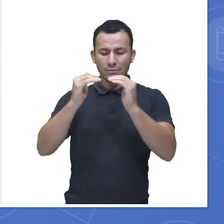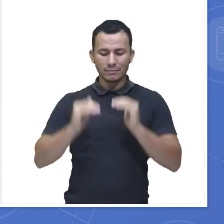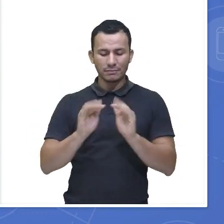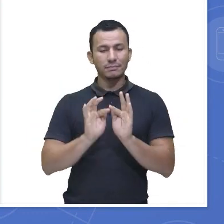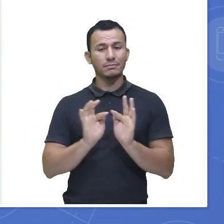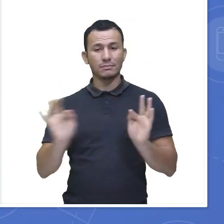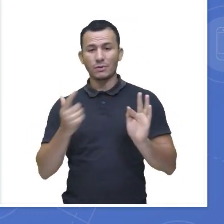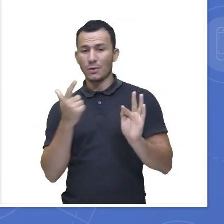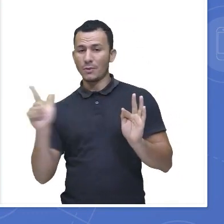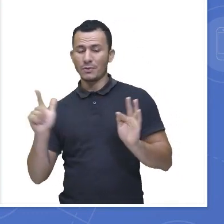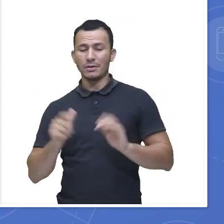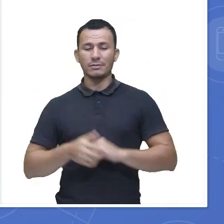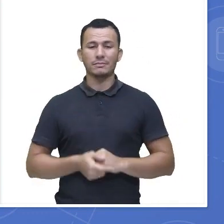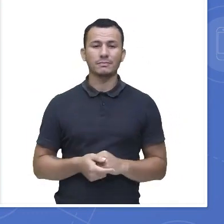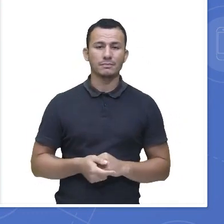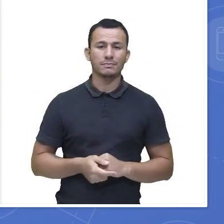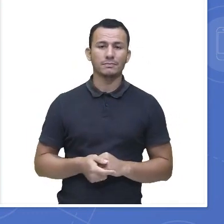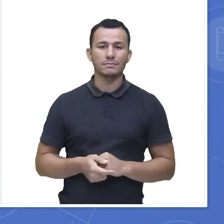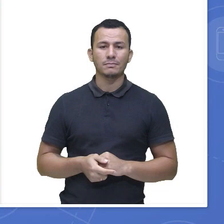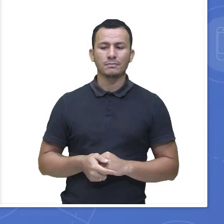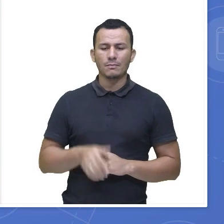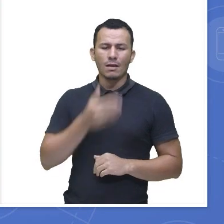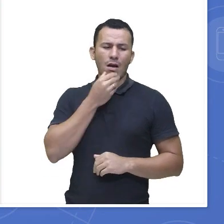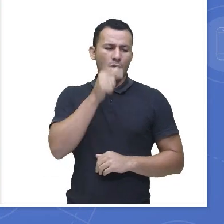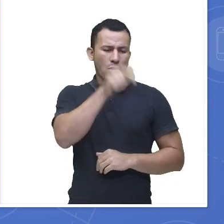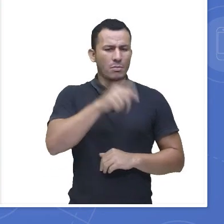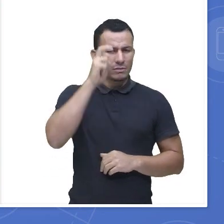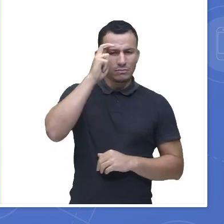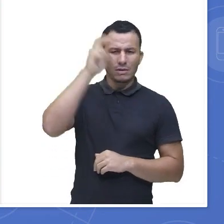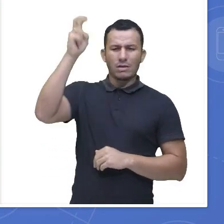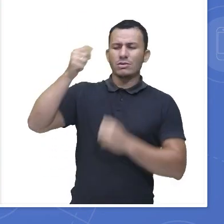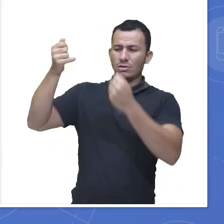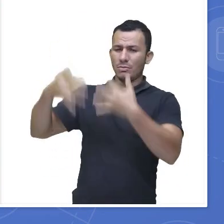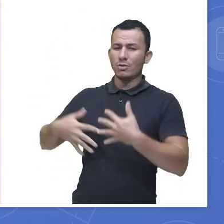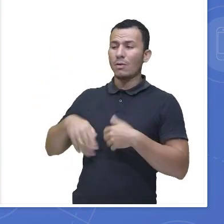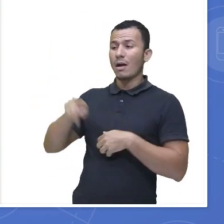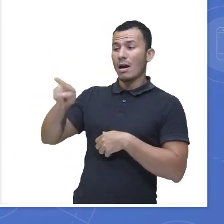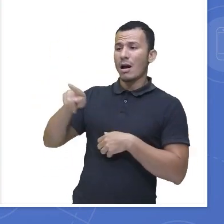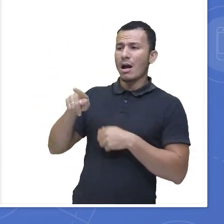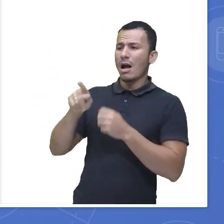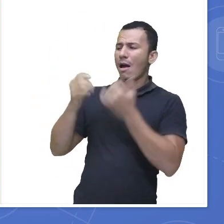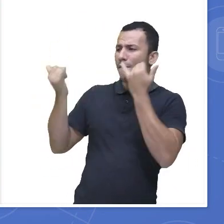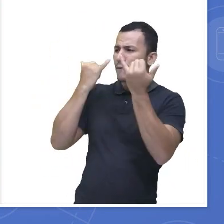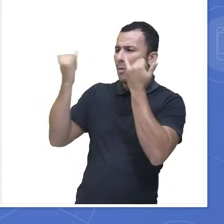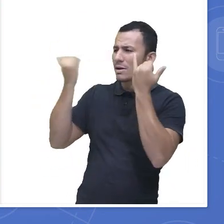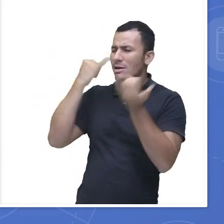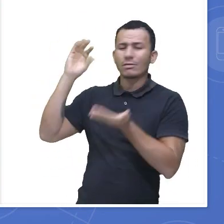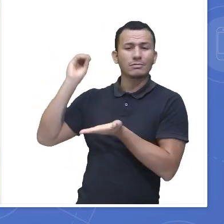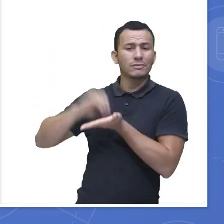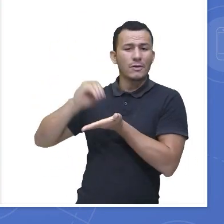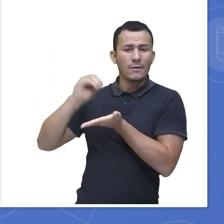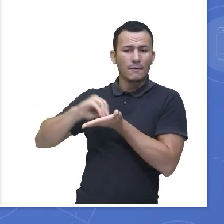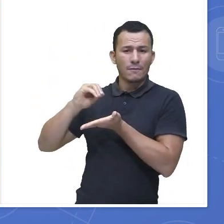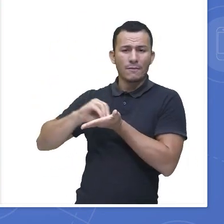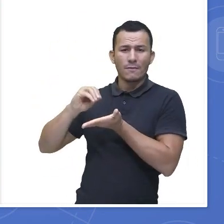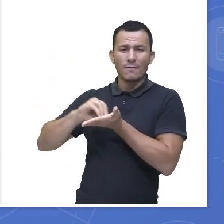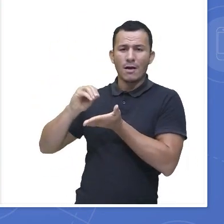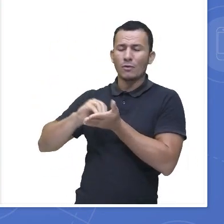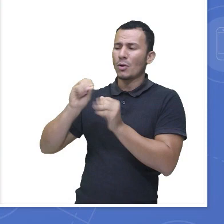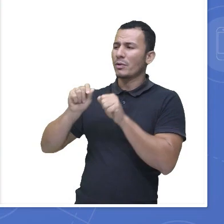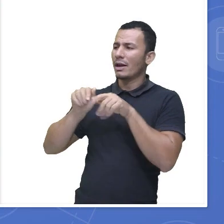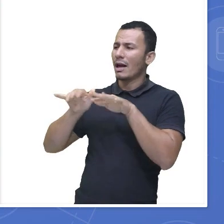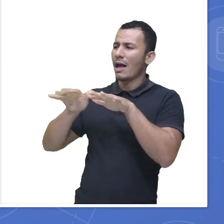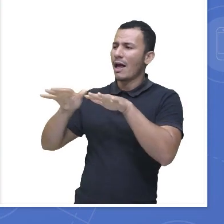um determinado ponto. Um sábio declarou o jornal que ainda falta muito para atingirmos um